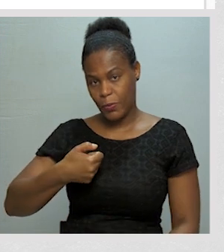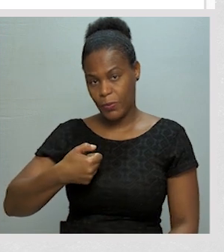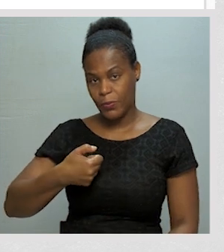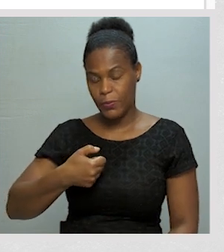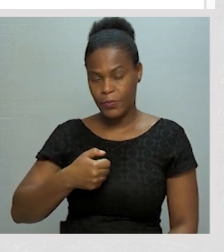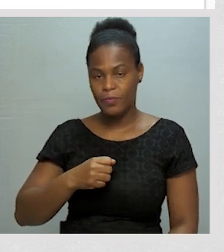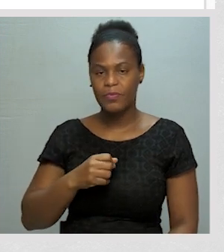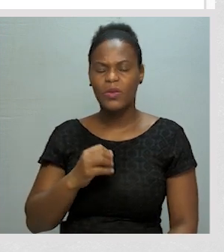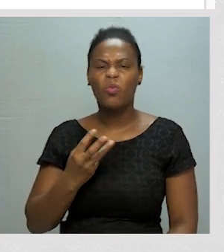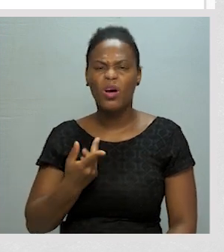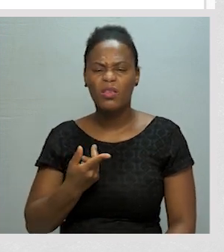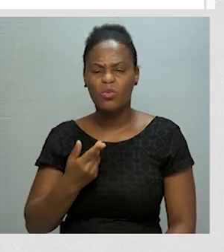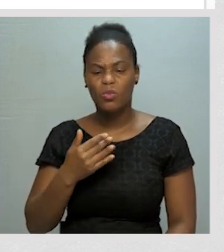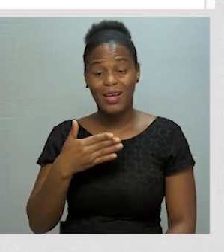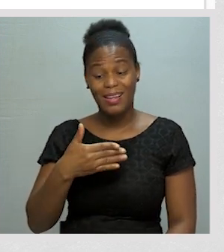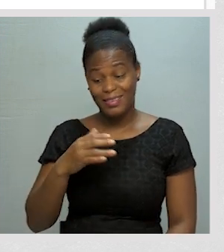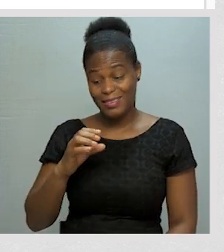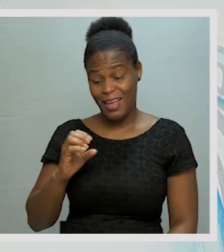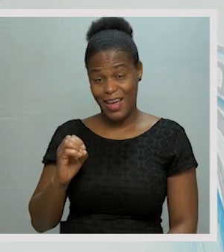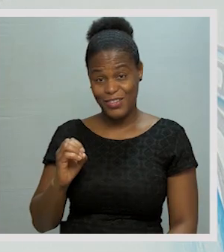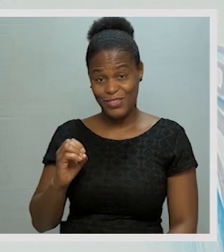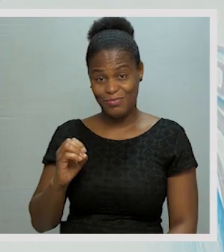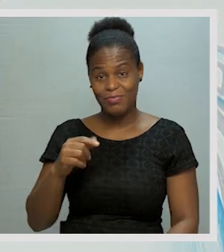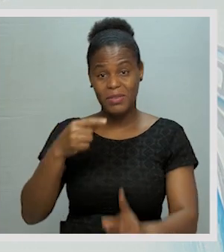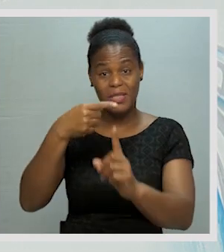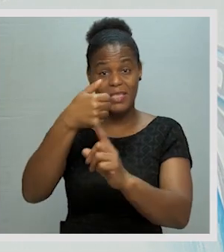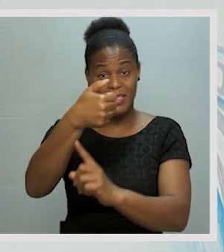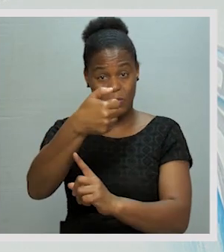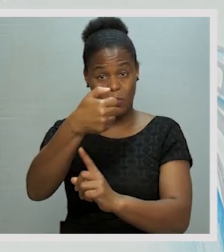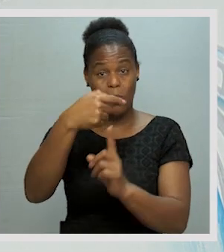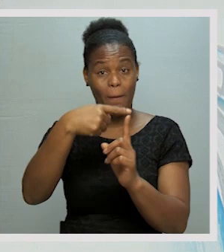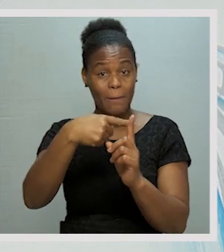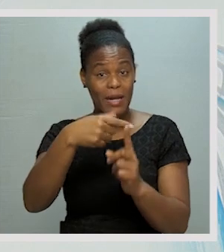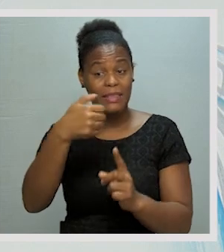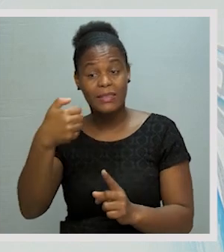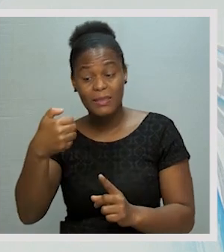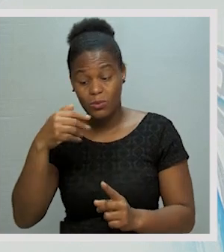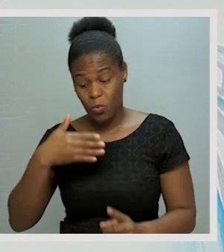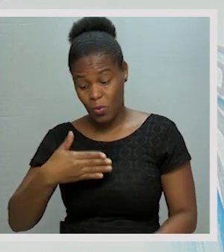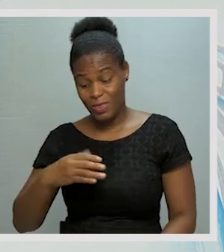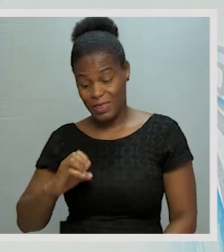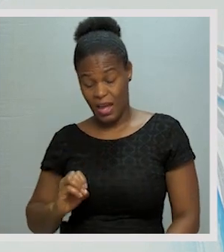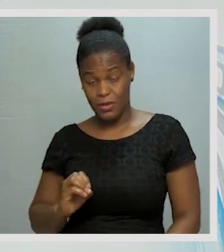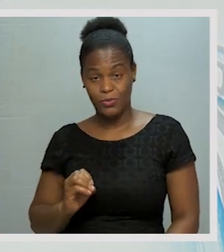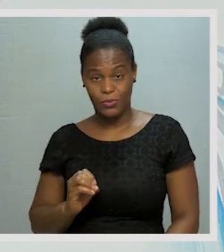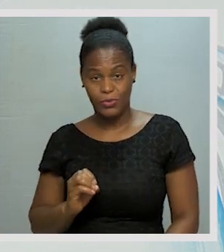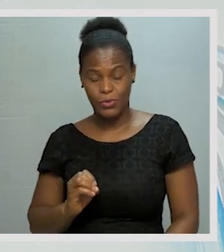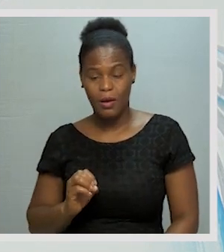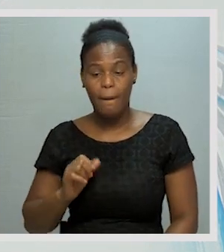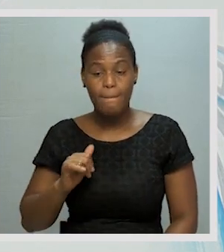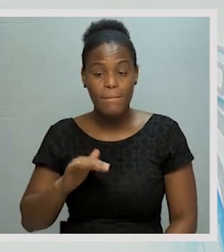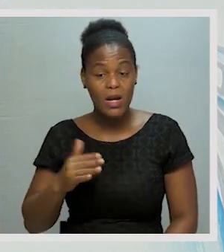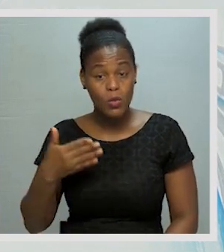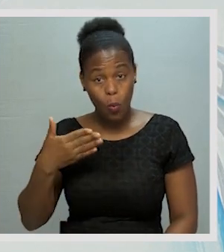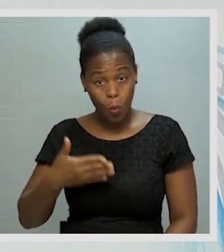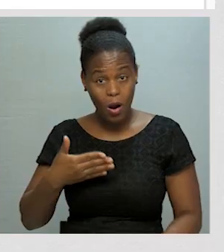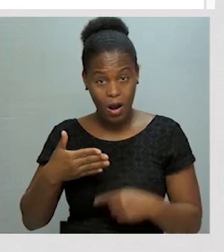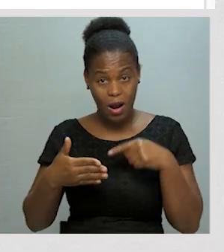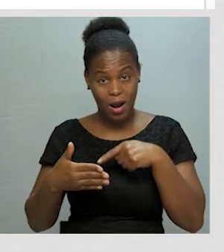diferente. Algum elemento que está muito estranho, ou não? Concordam comigo? Então vamos ver.